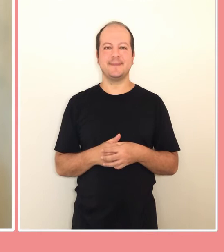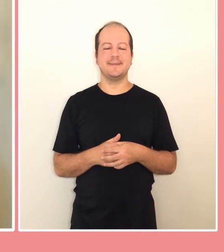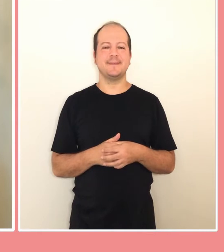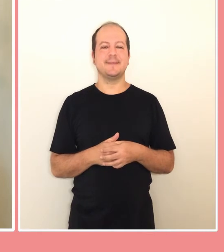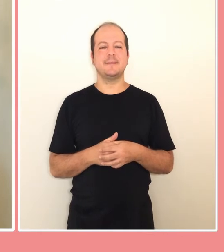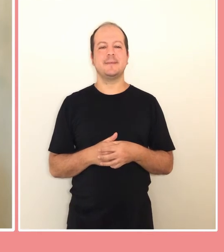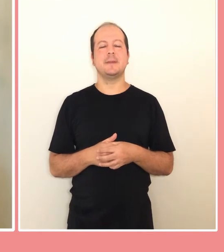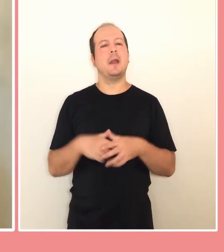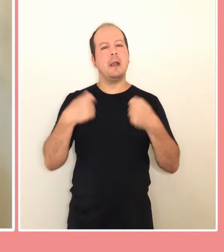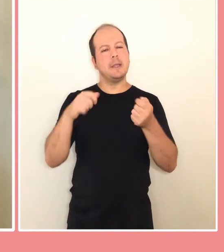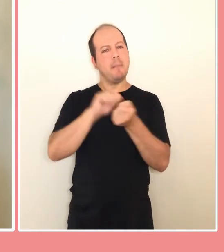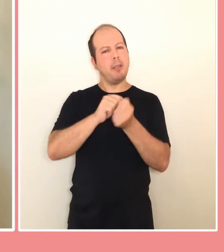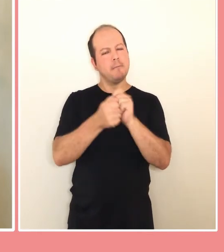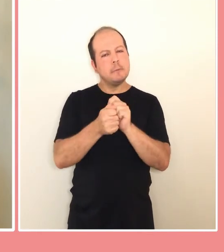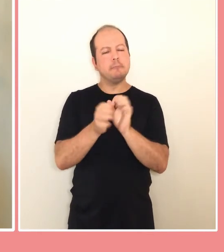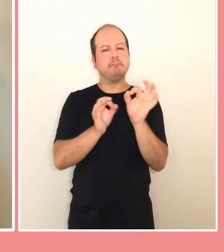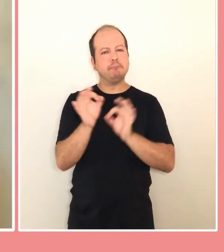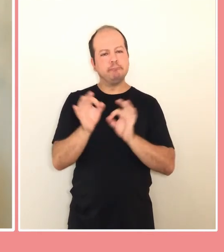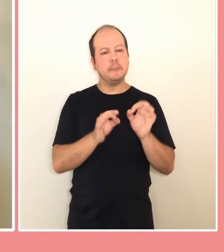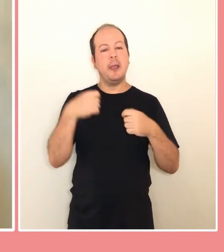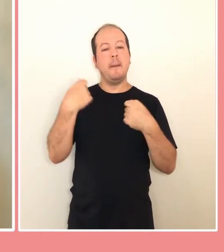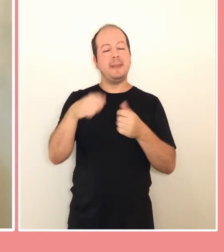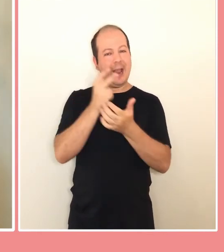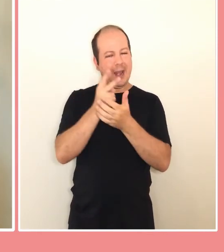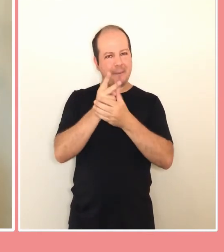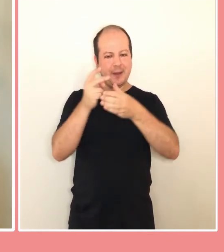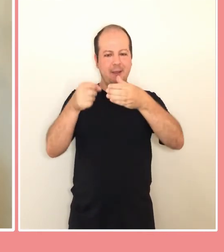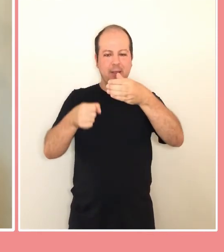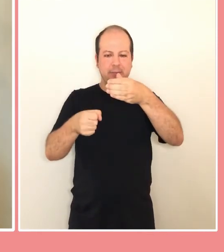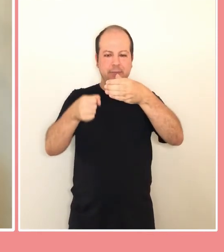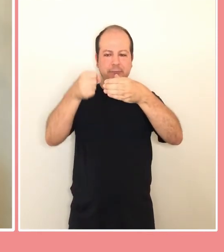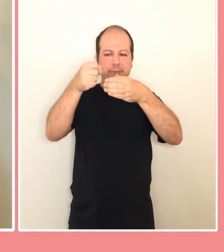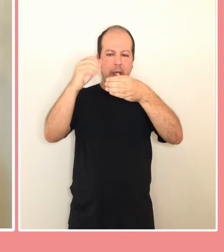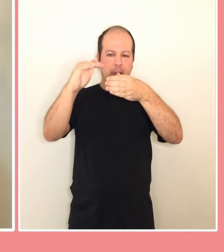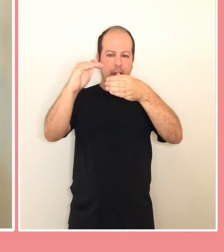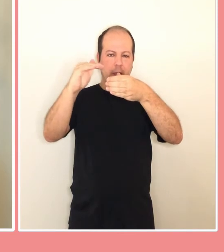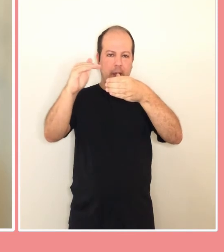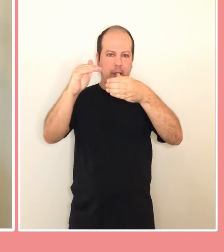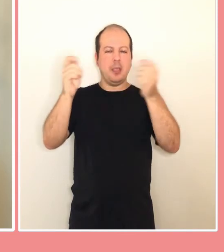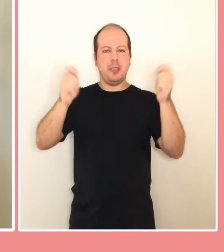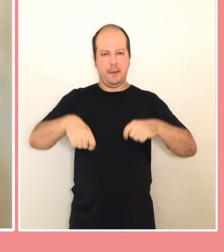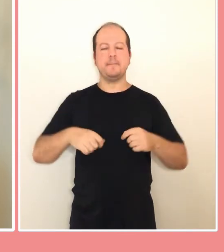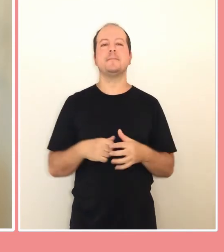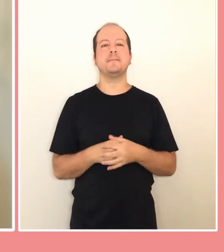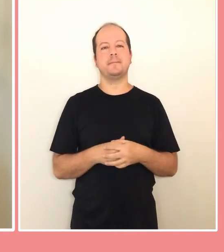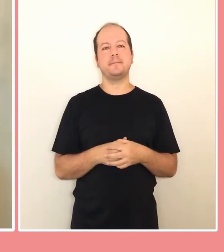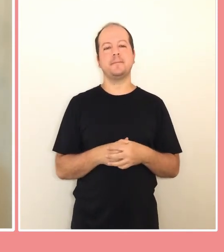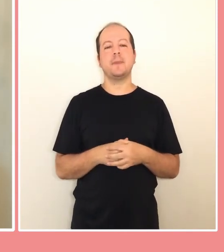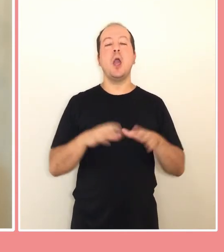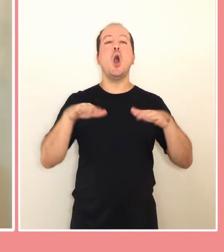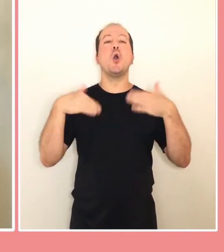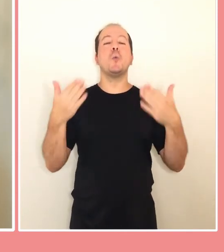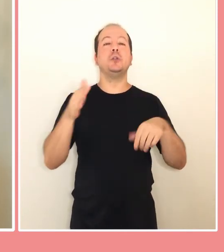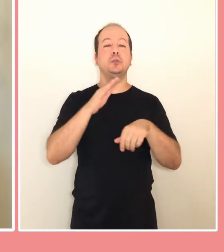Sempre se atentando para a ponta. E ela tem que passar um pouco da borda, né? Isso nós vamos ver também quando colocarmos